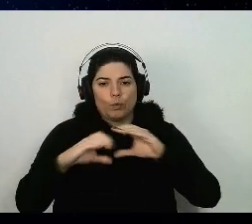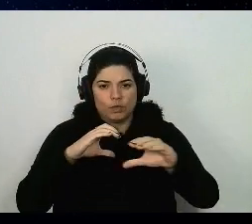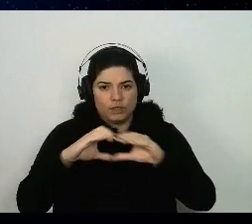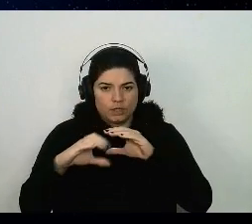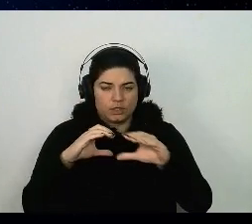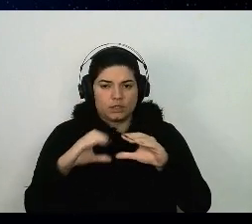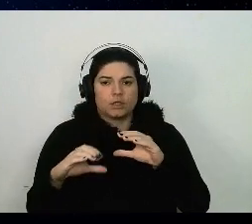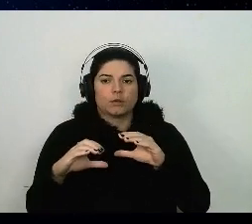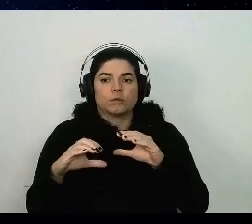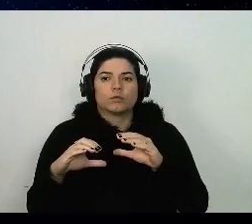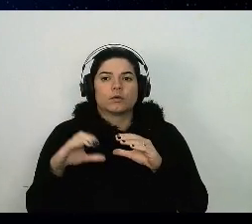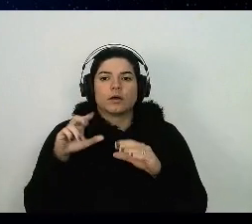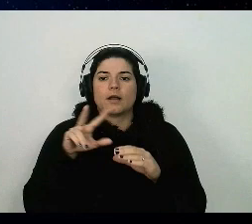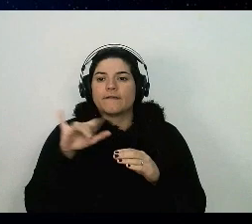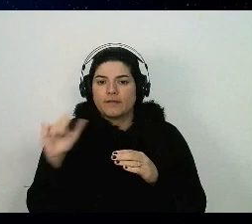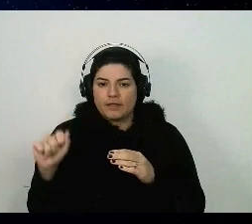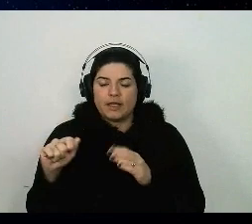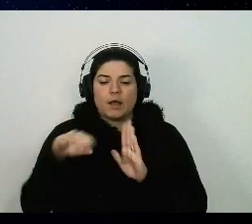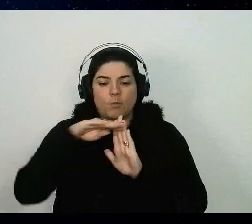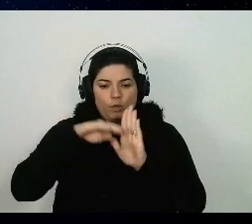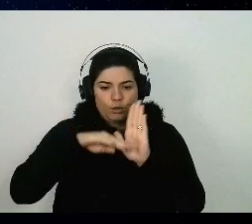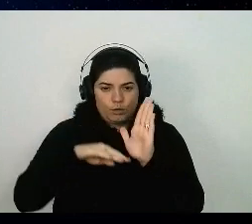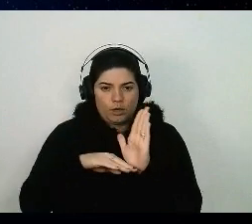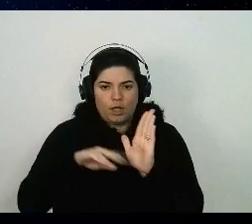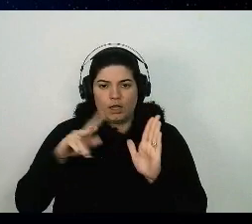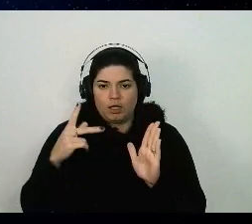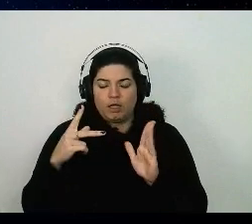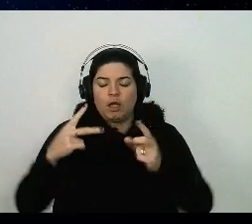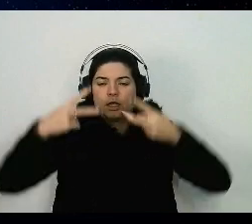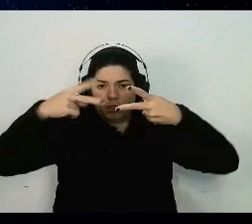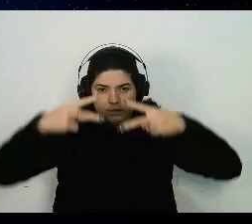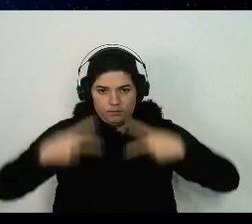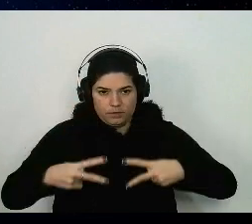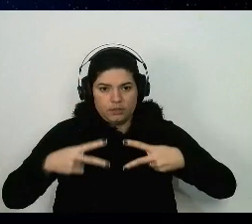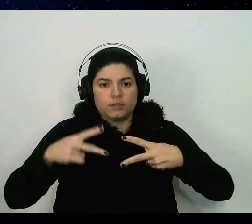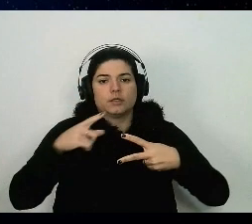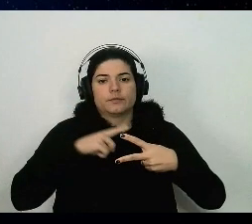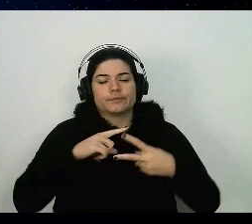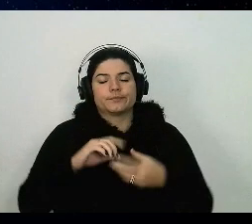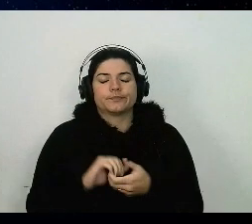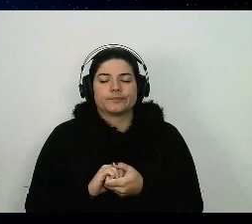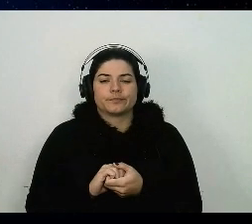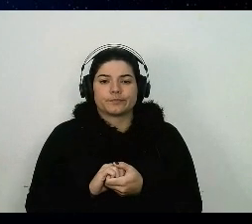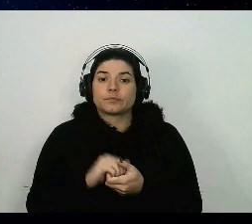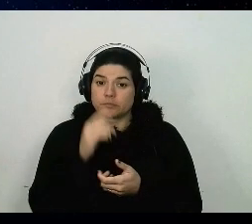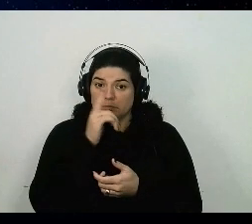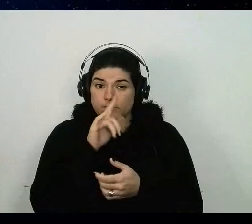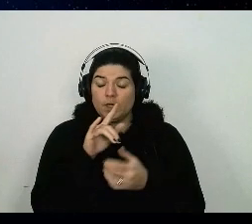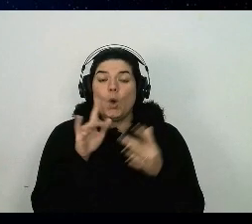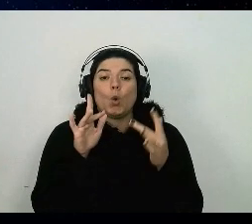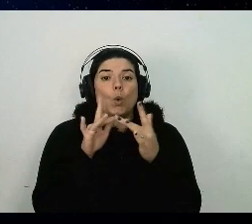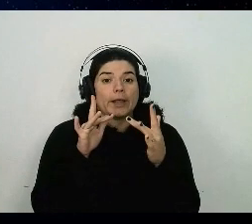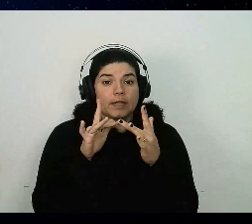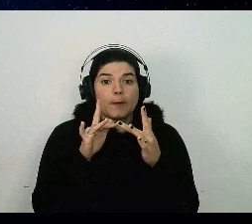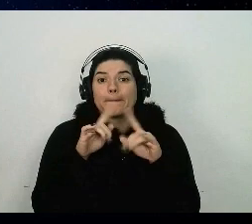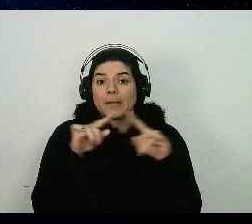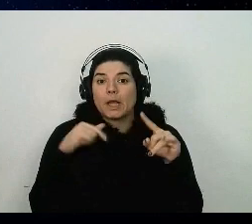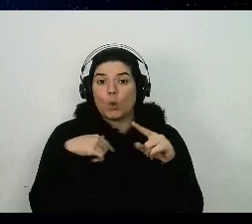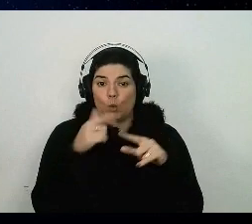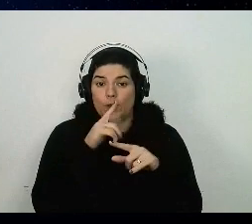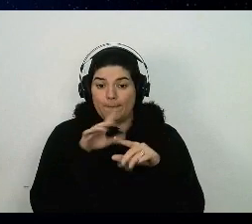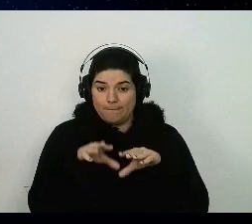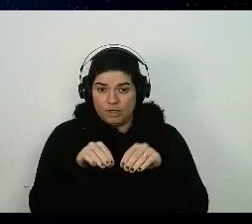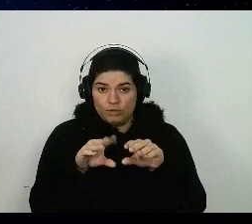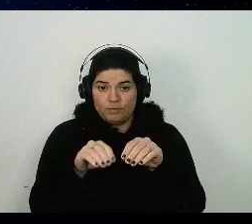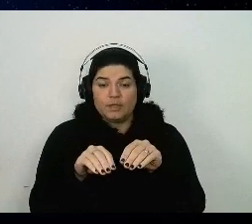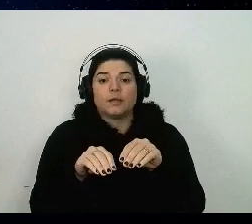via protocolo HTTP e dropa a conexão. Mas nesse caso, como eu estou conseguindo manipular através do CRLF injection,